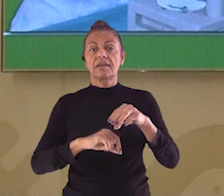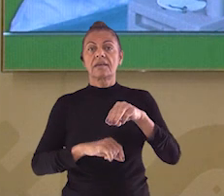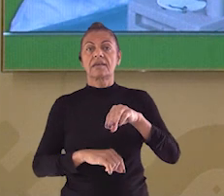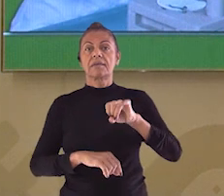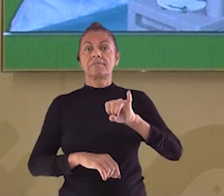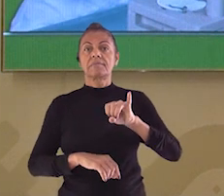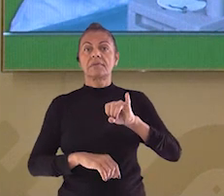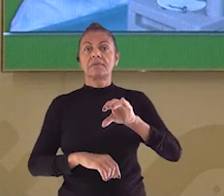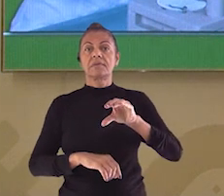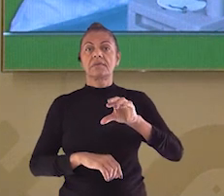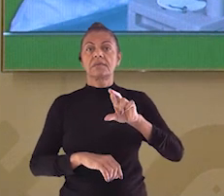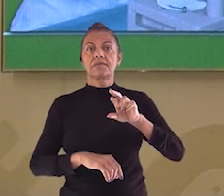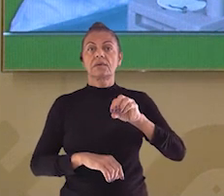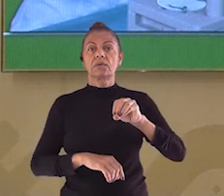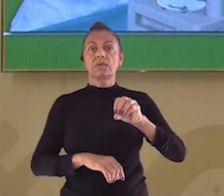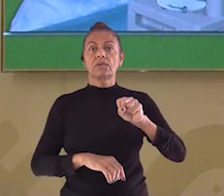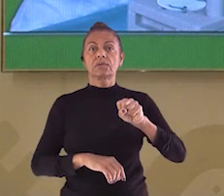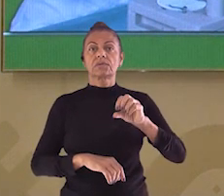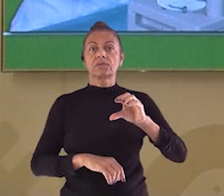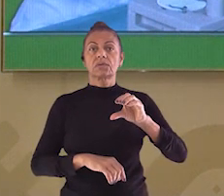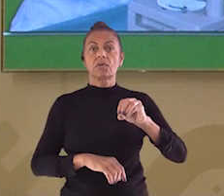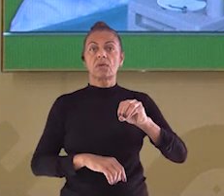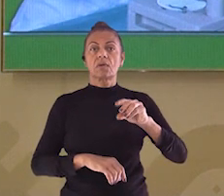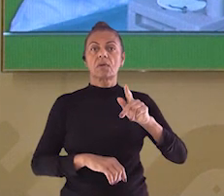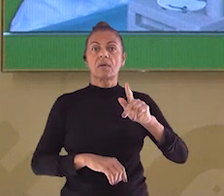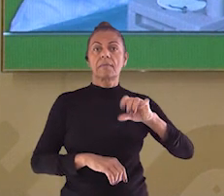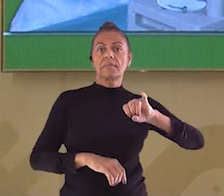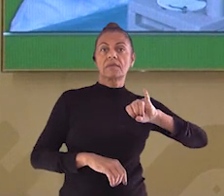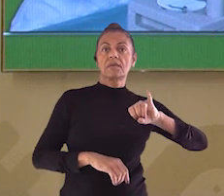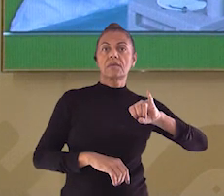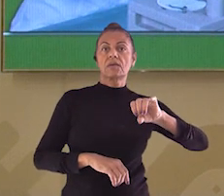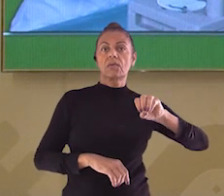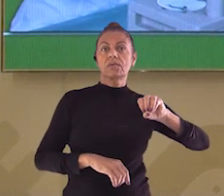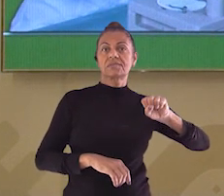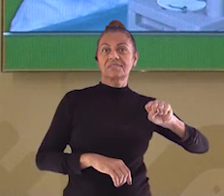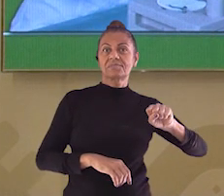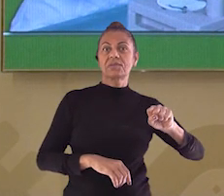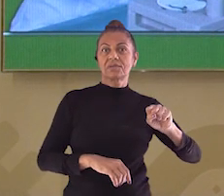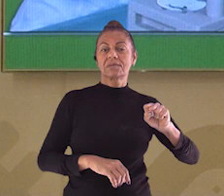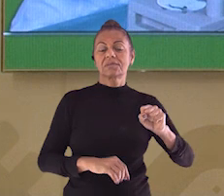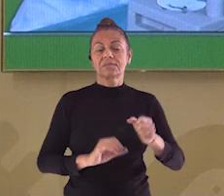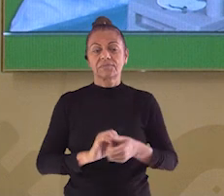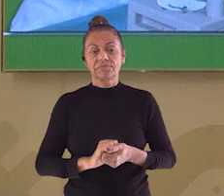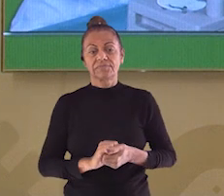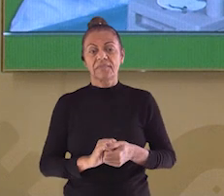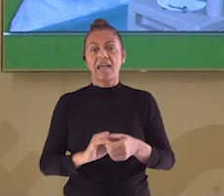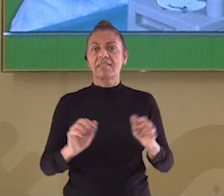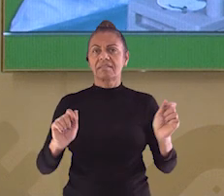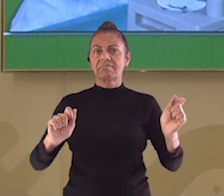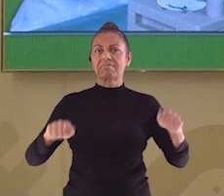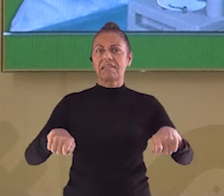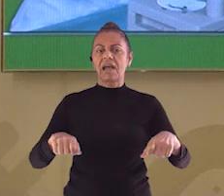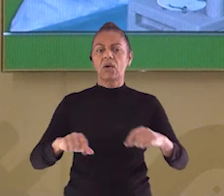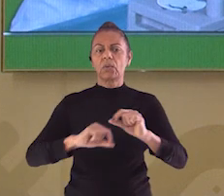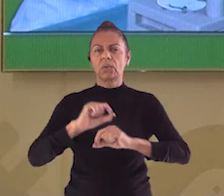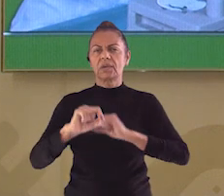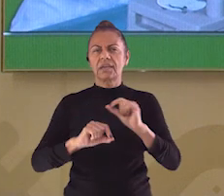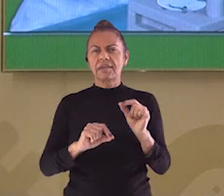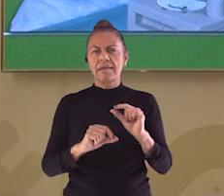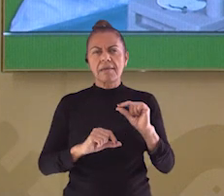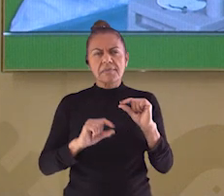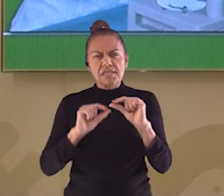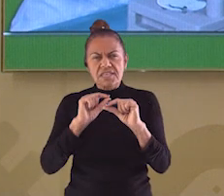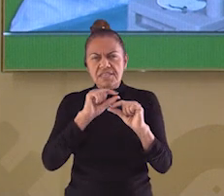um instrumento óptico usado para observação de corpos invisíveis ao olho nu. Por seu